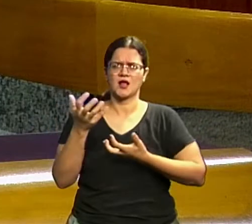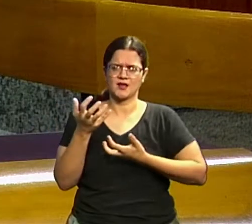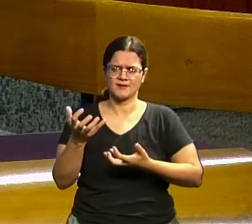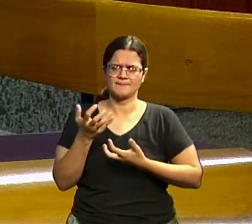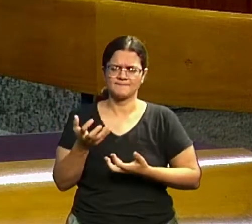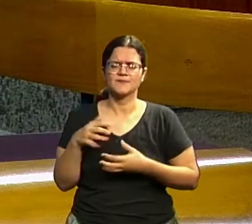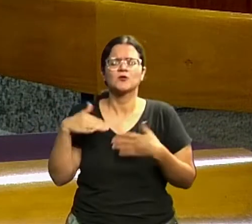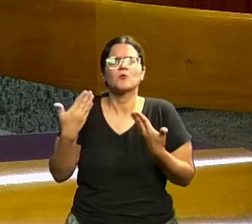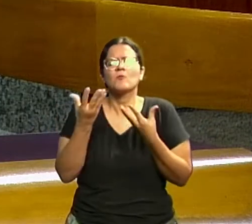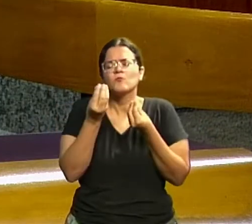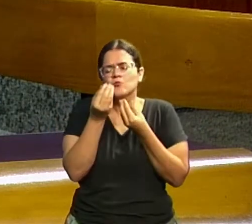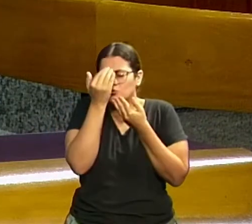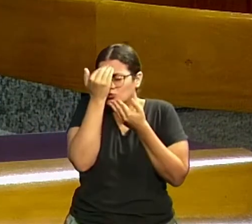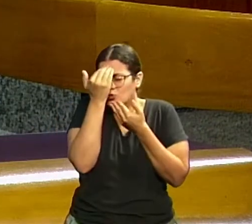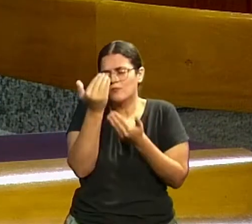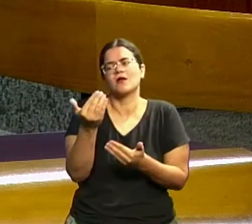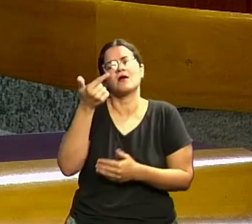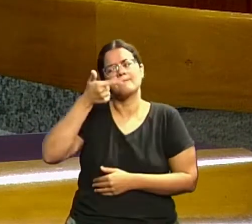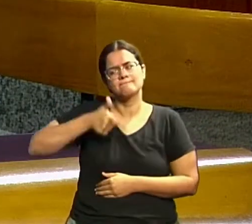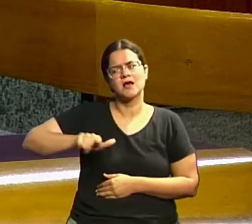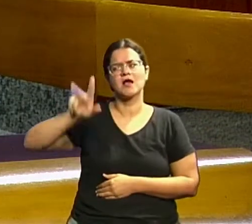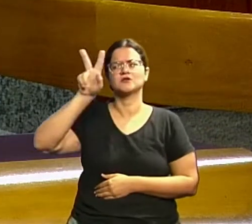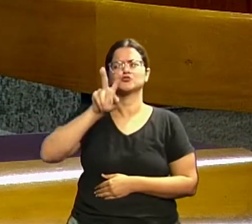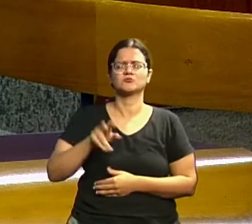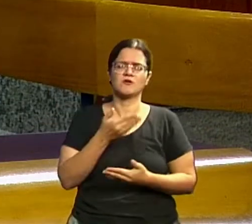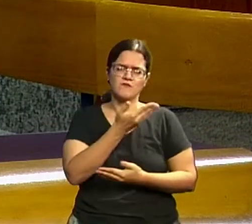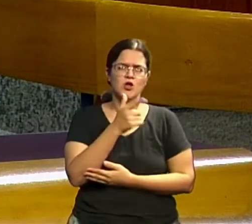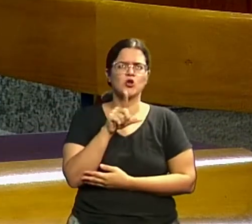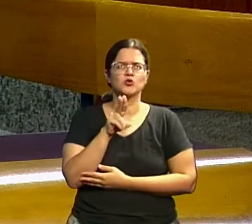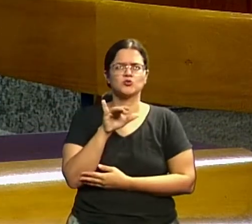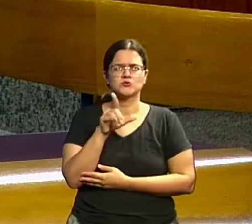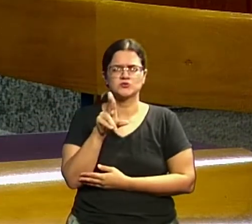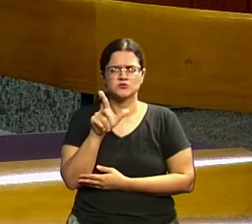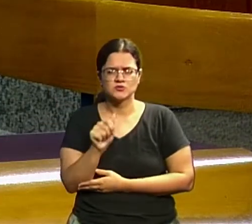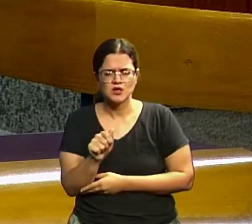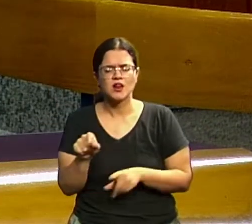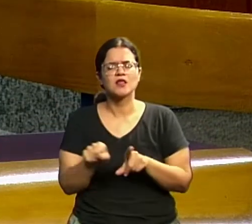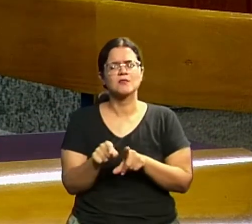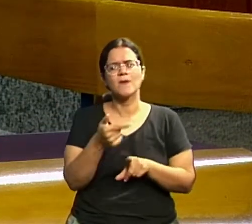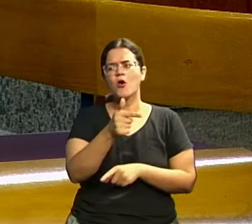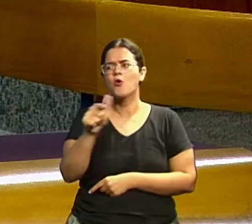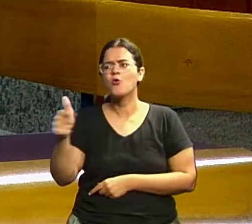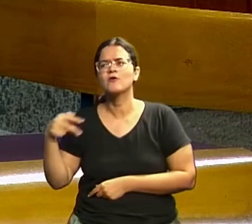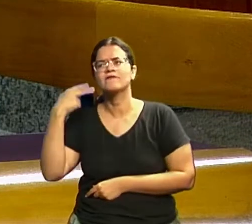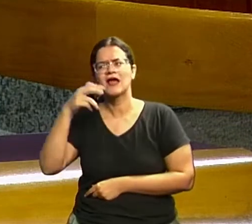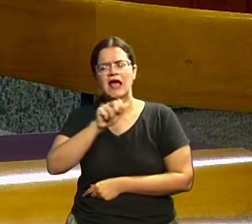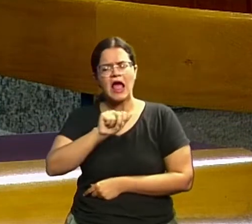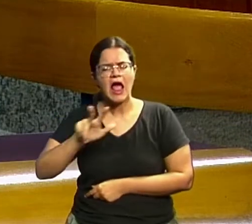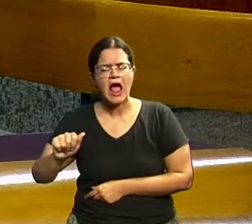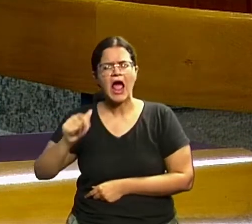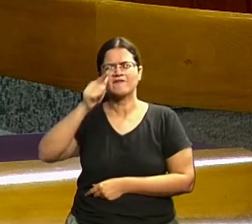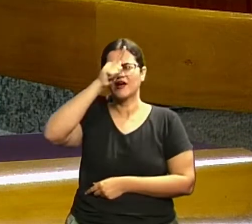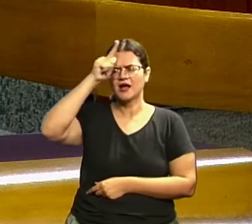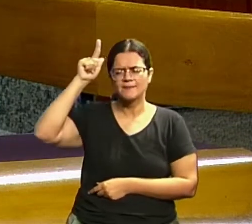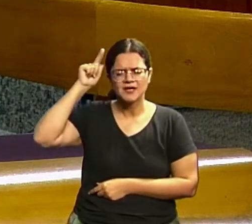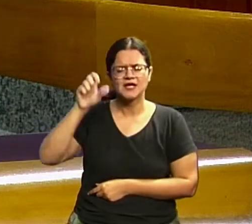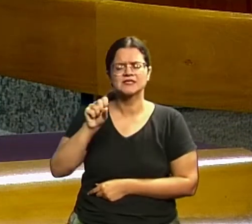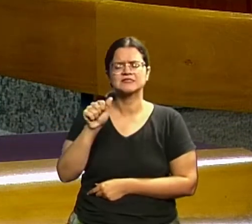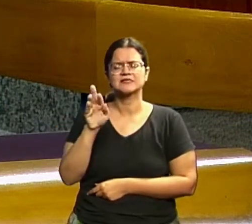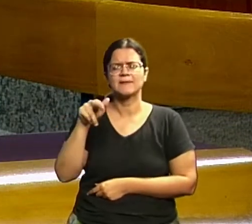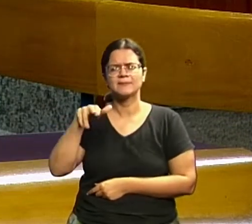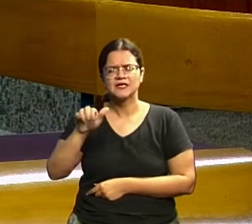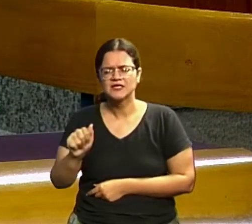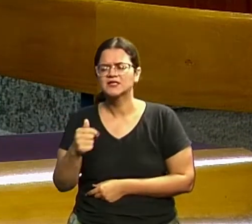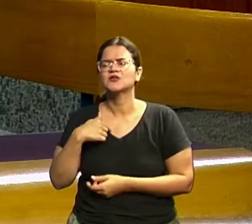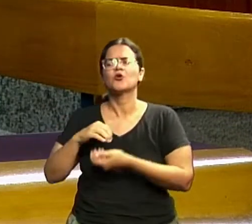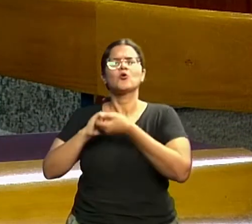delas. Muito obrigado mais uma vez, vereadora Lucila, vereadoras aqui dessa casa, a Ava, a Gabriela, a Sabrina, em nome de